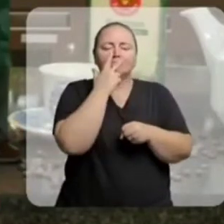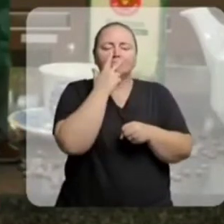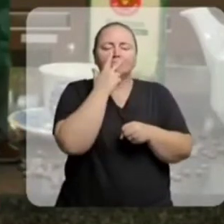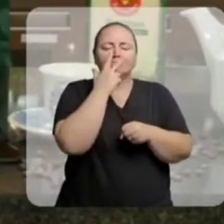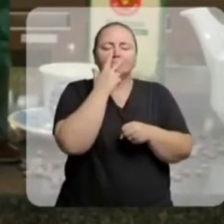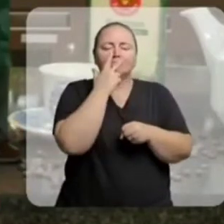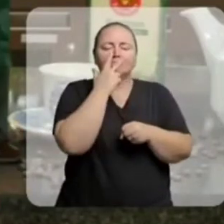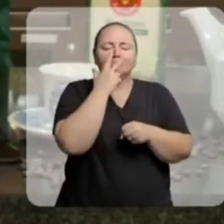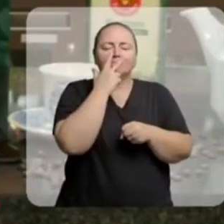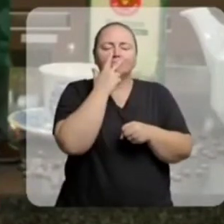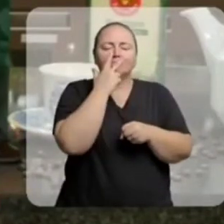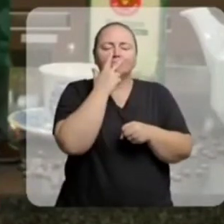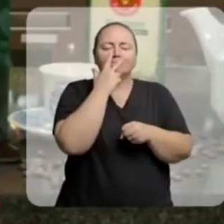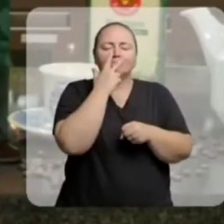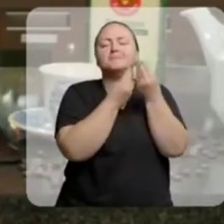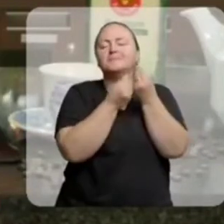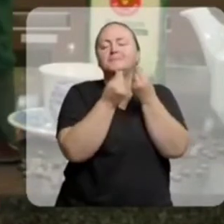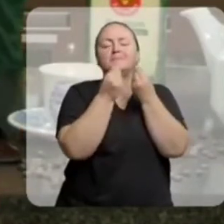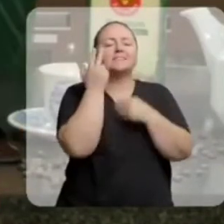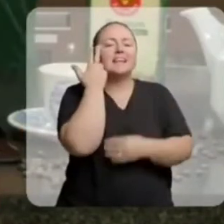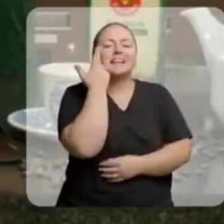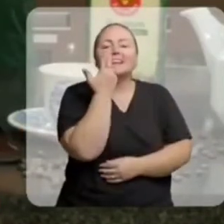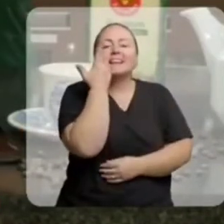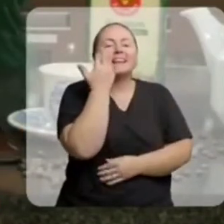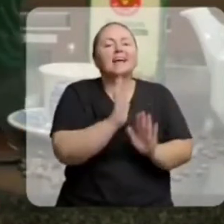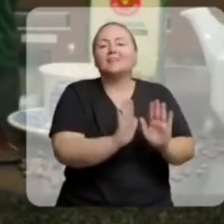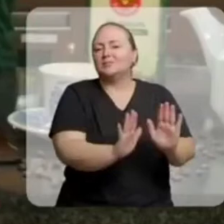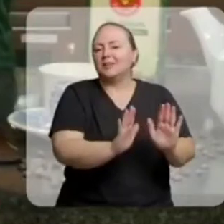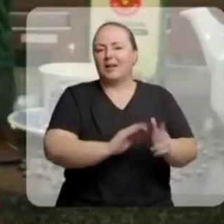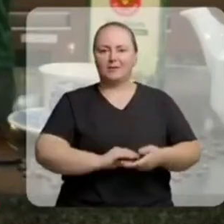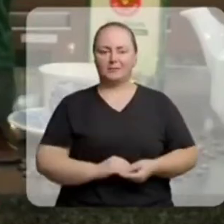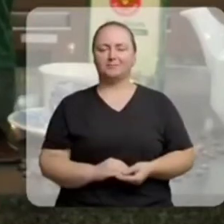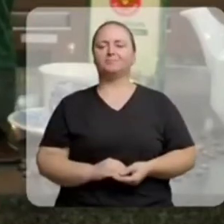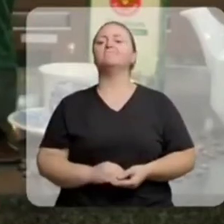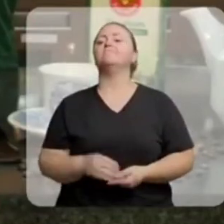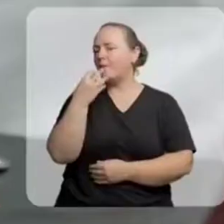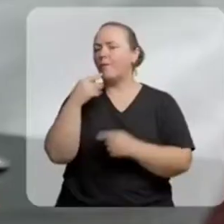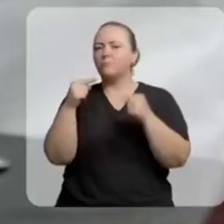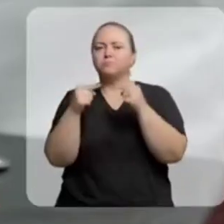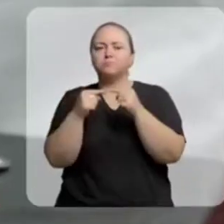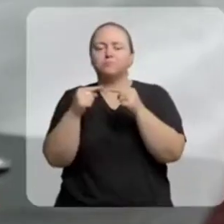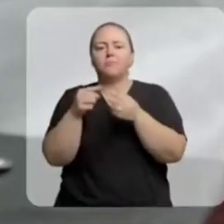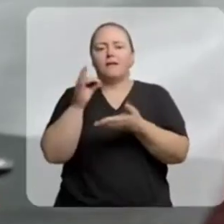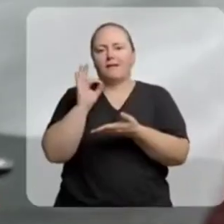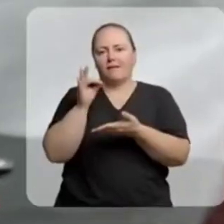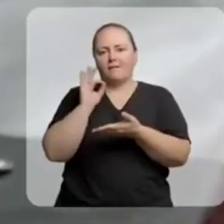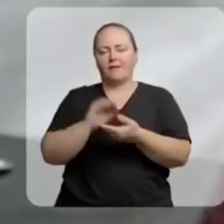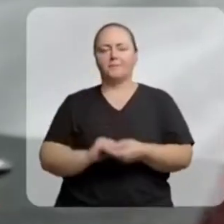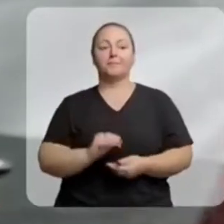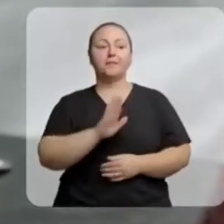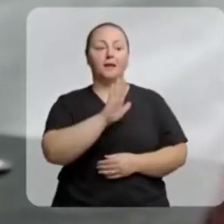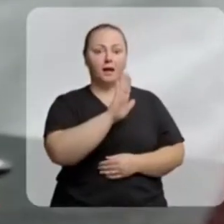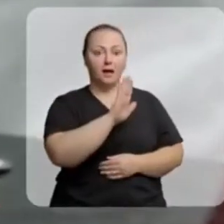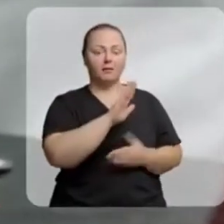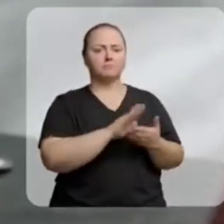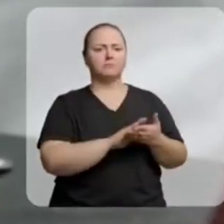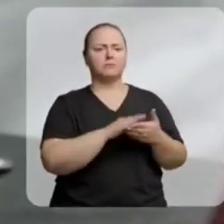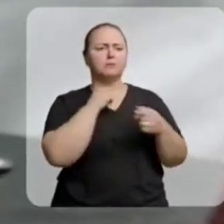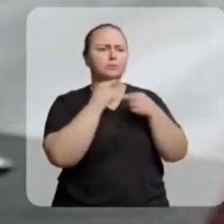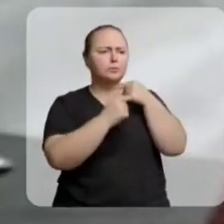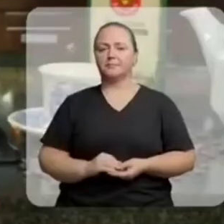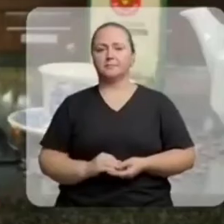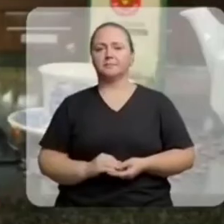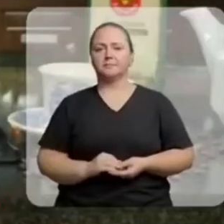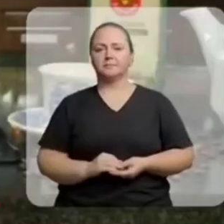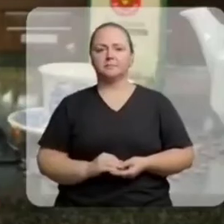a essência, o sabor natural mesmo daquele grão, né? Exatamente. 100%, né, as características boas do